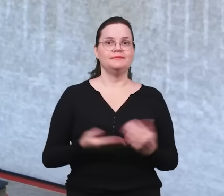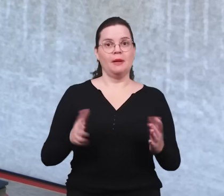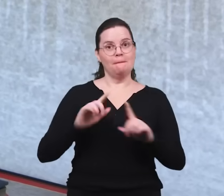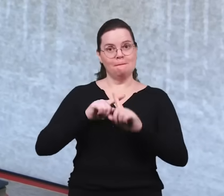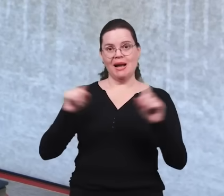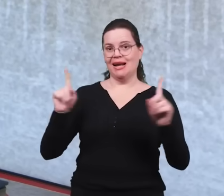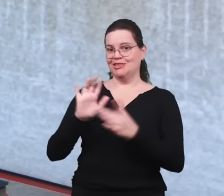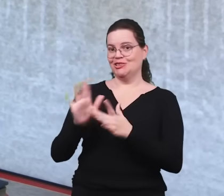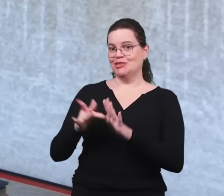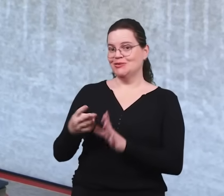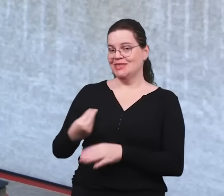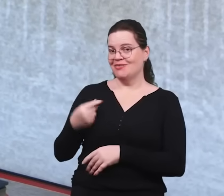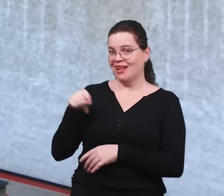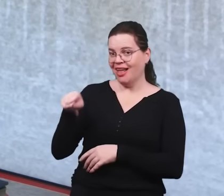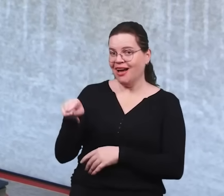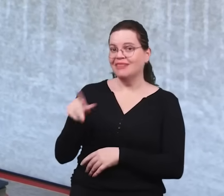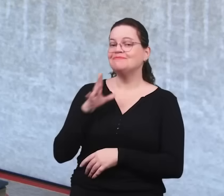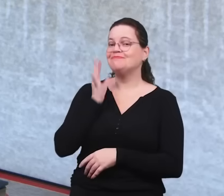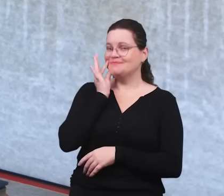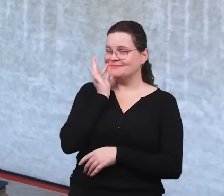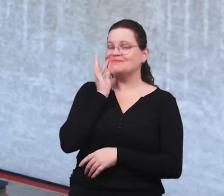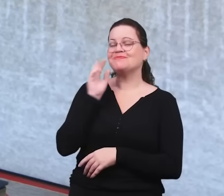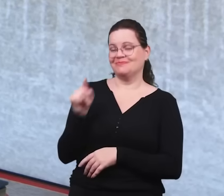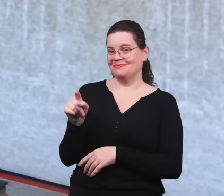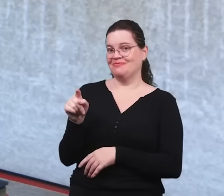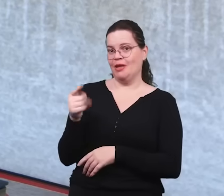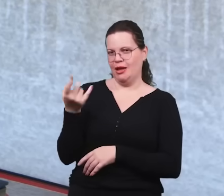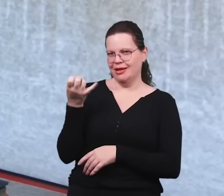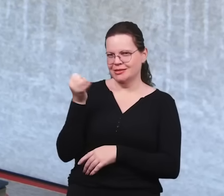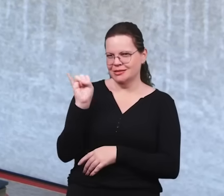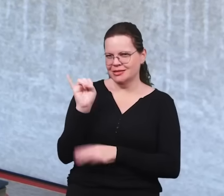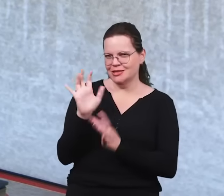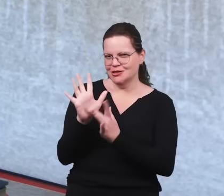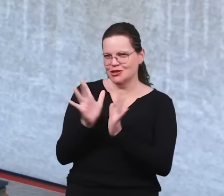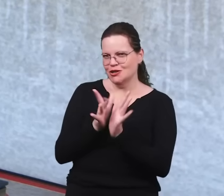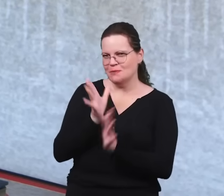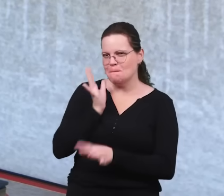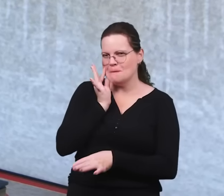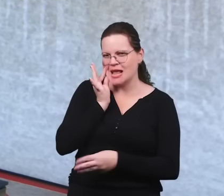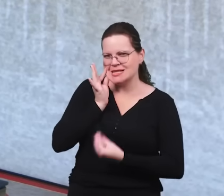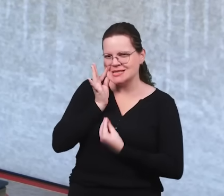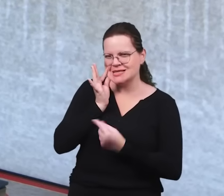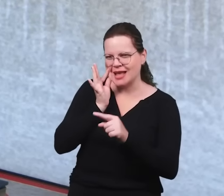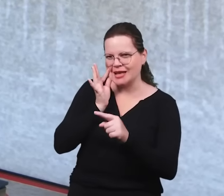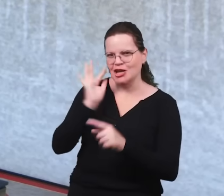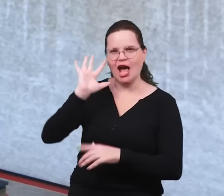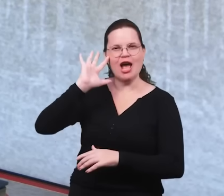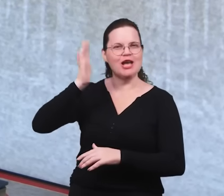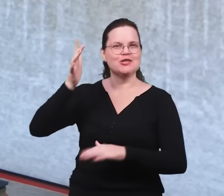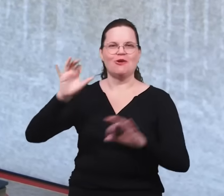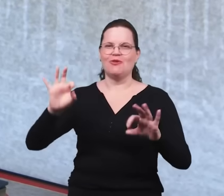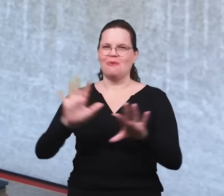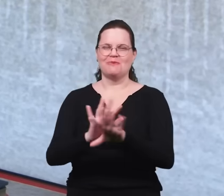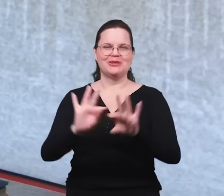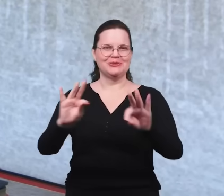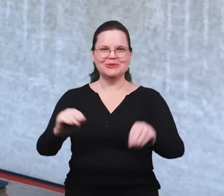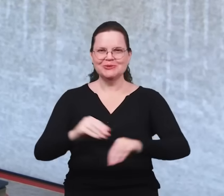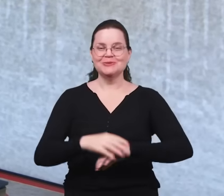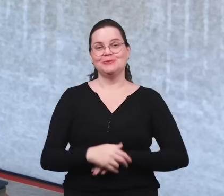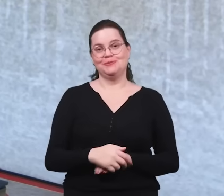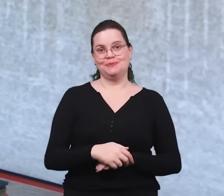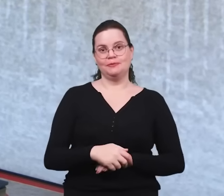se encontrava, havia solução para tudo. Ao transformar a água em vinho,